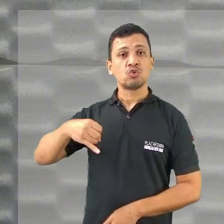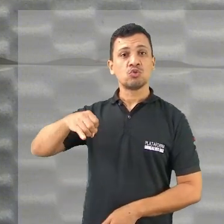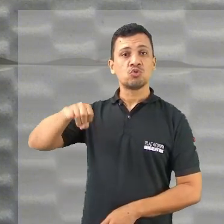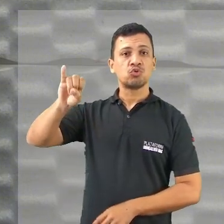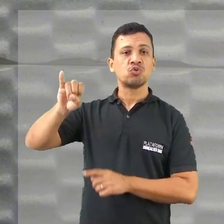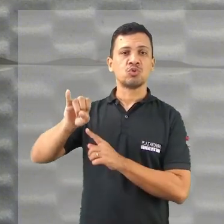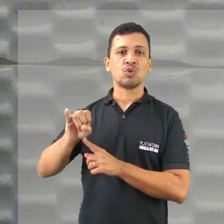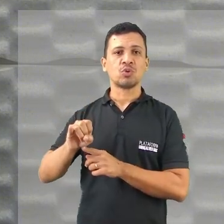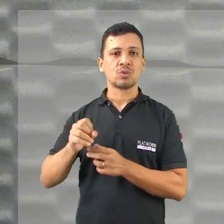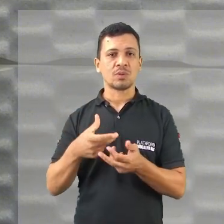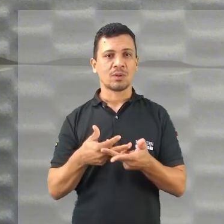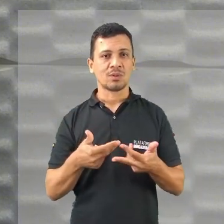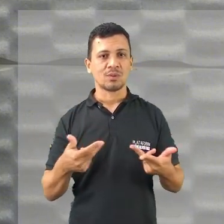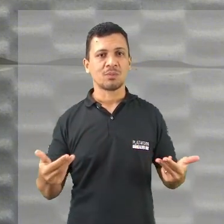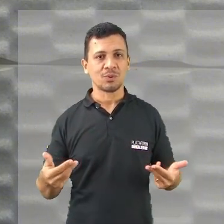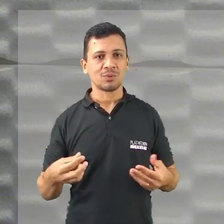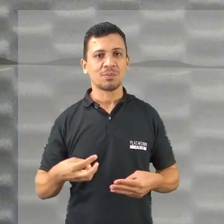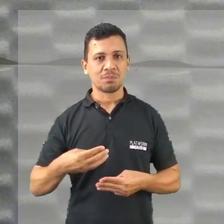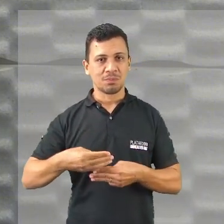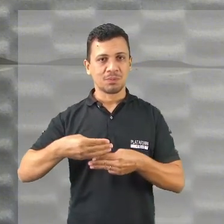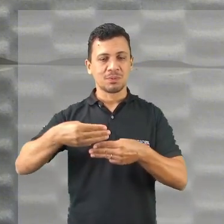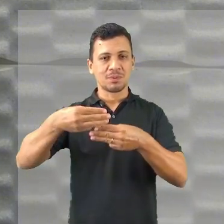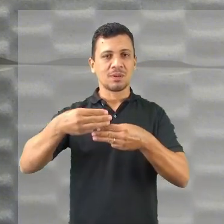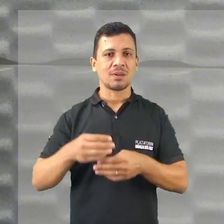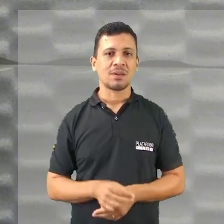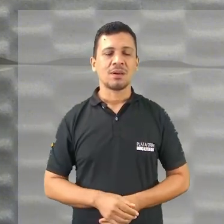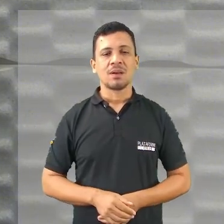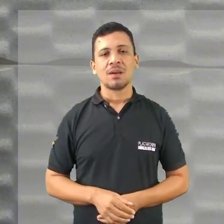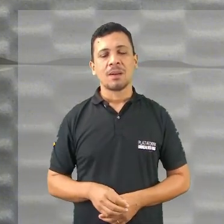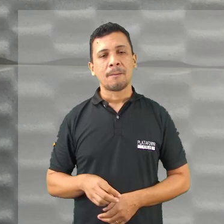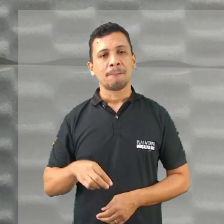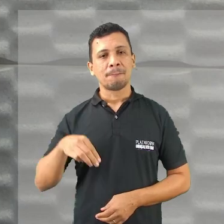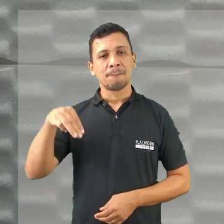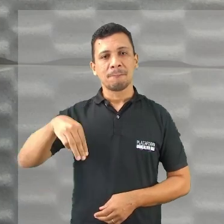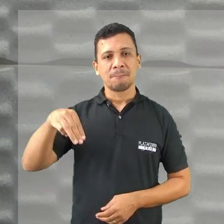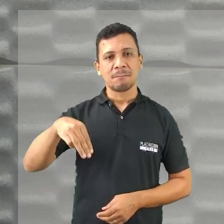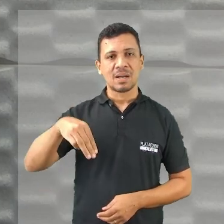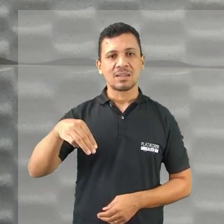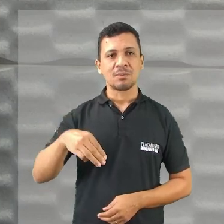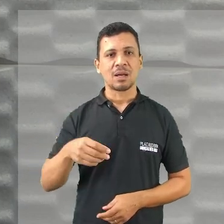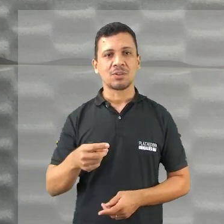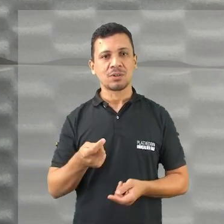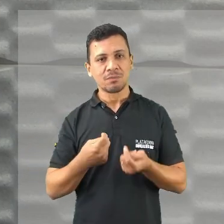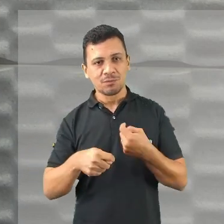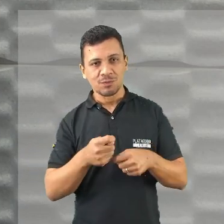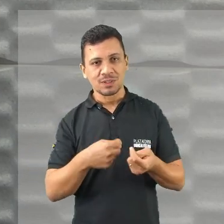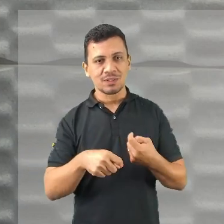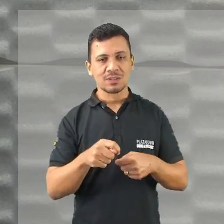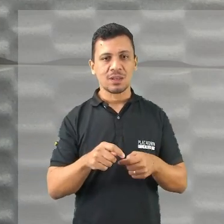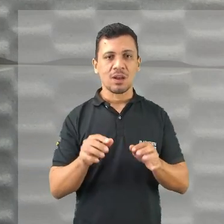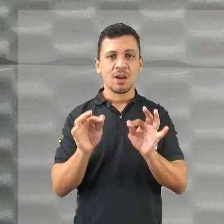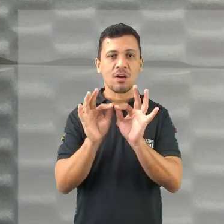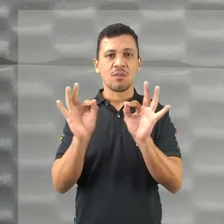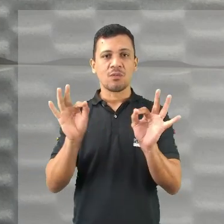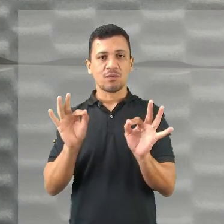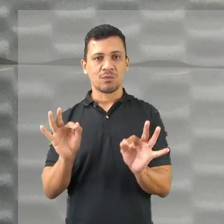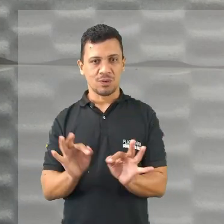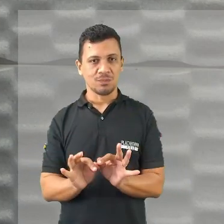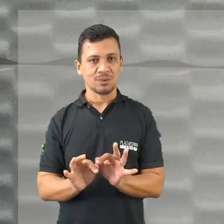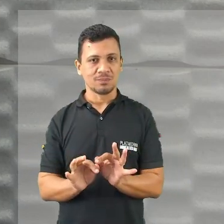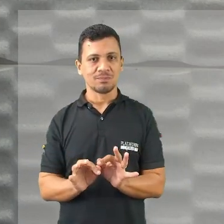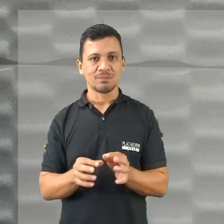Nós falamos um pouco de matemática financeira e hoje conhecer um pouco mais da fórmula, né, em si do juro composto,